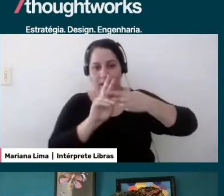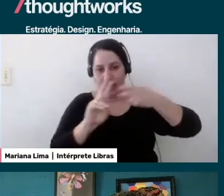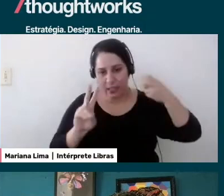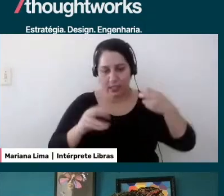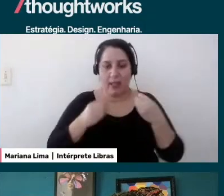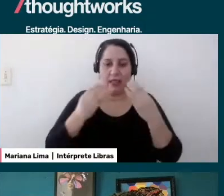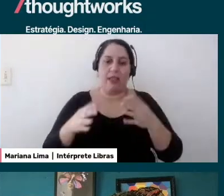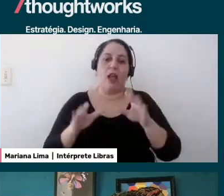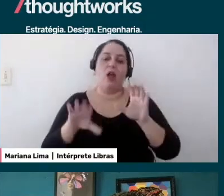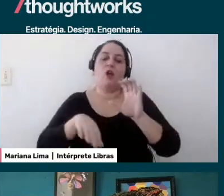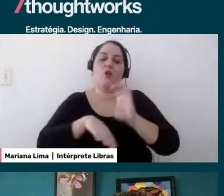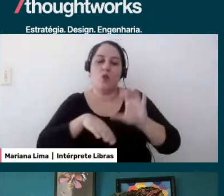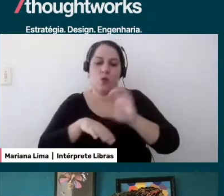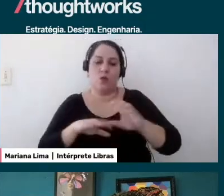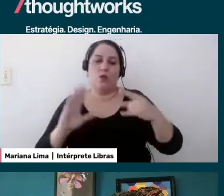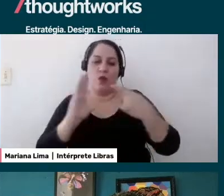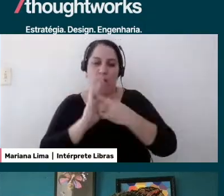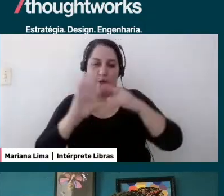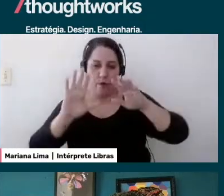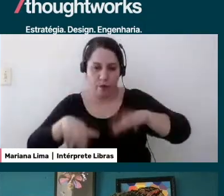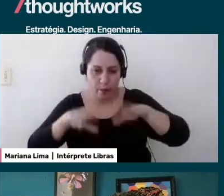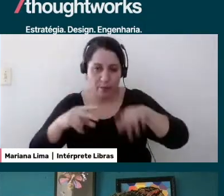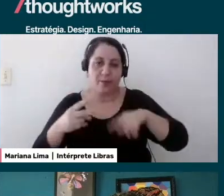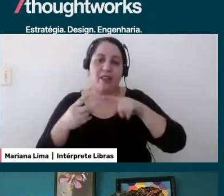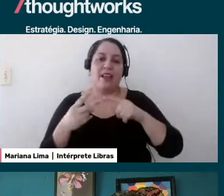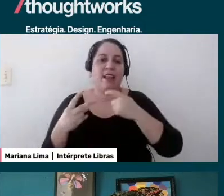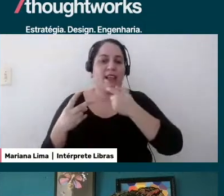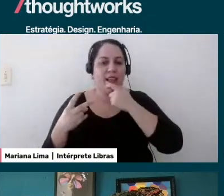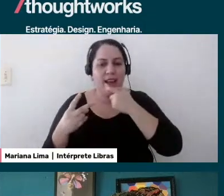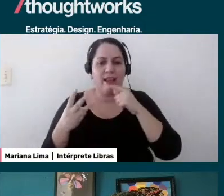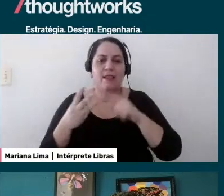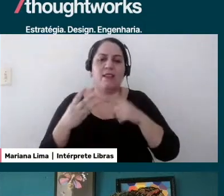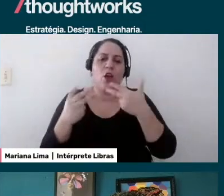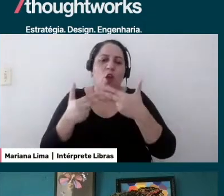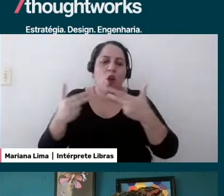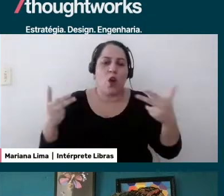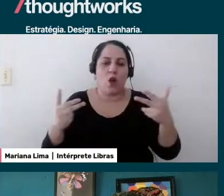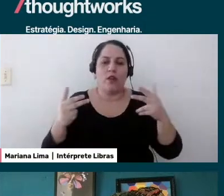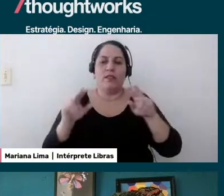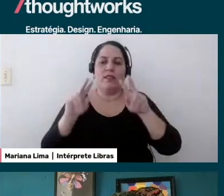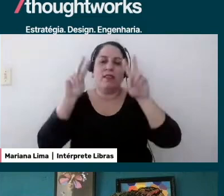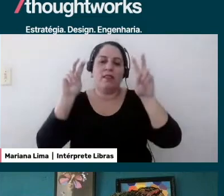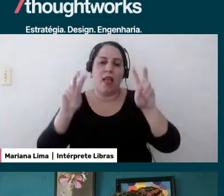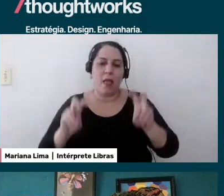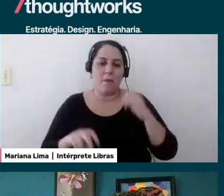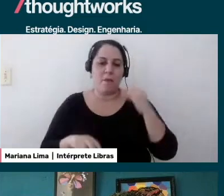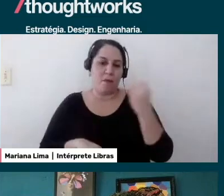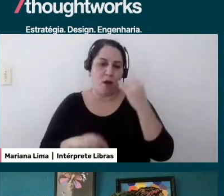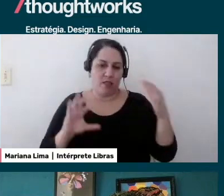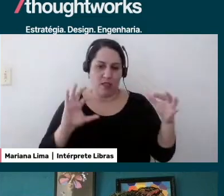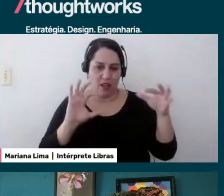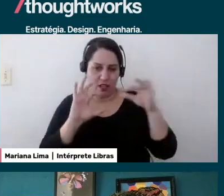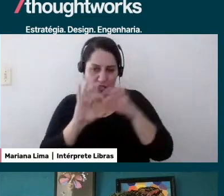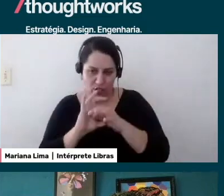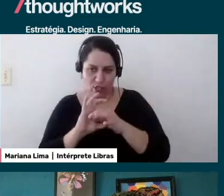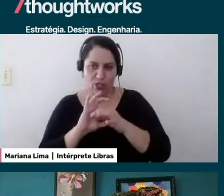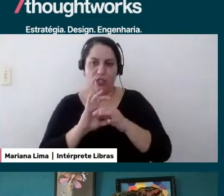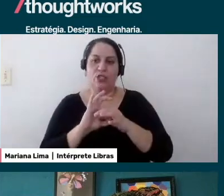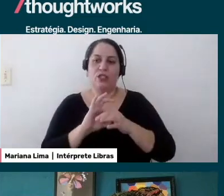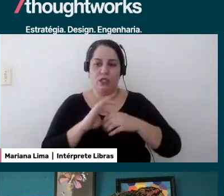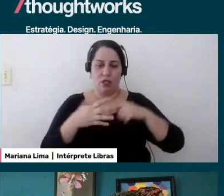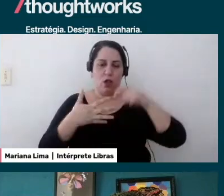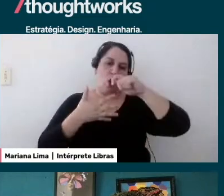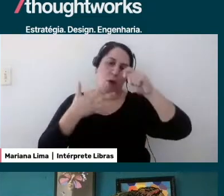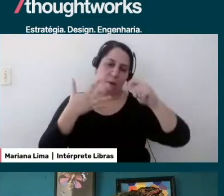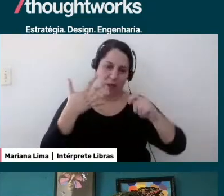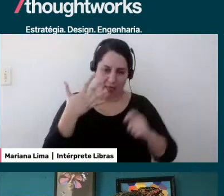inglês, soft skills, e também que proporciona que os jovens possam fazer terapia individualizada e semanal de acordo com o interesse